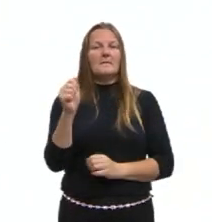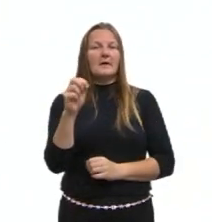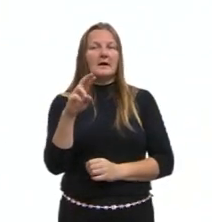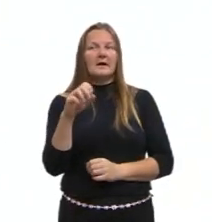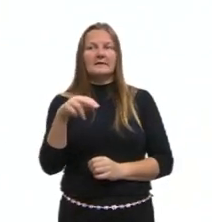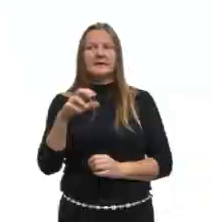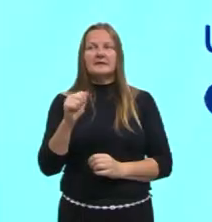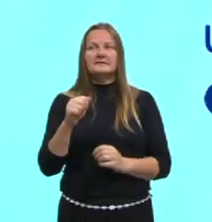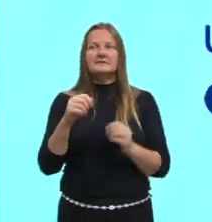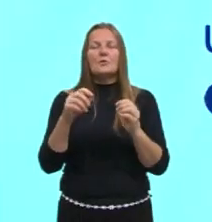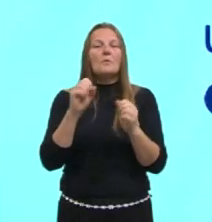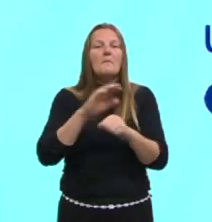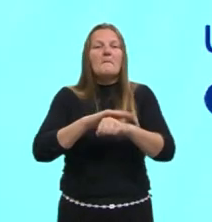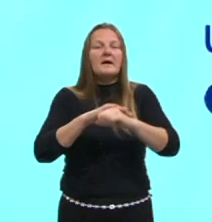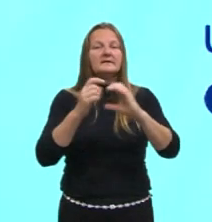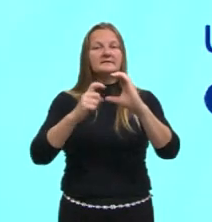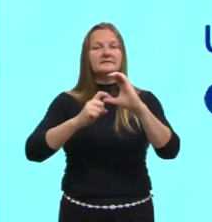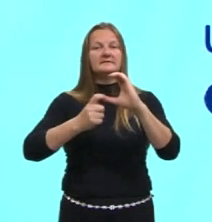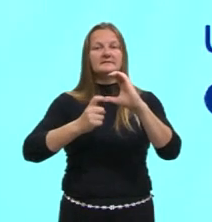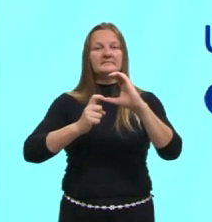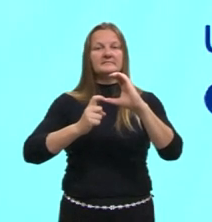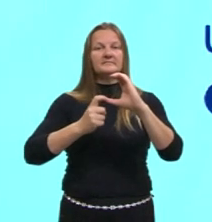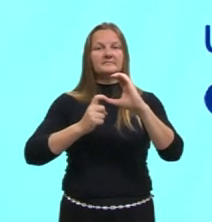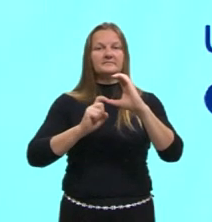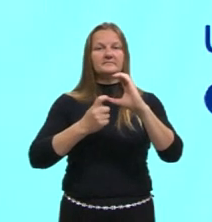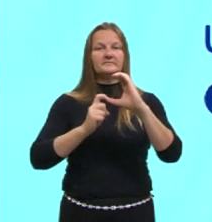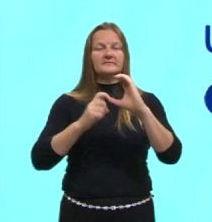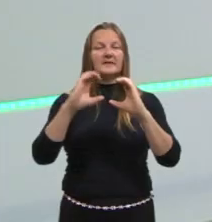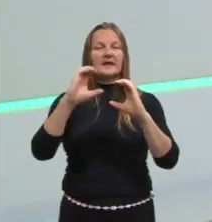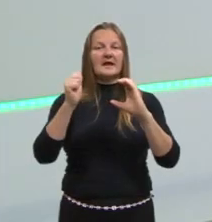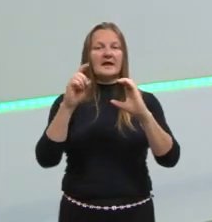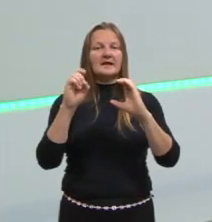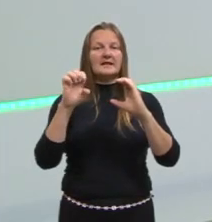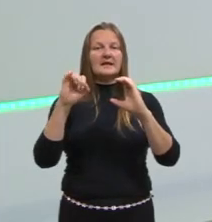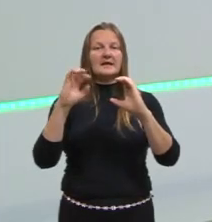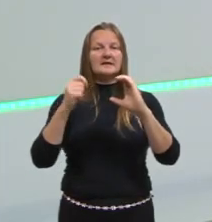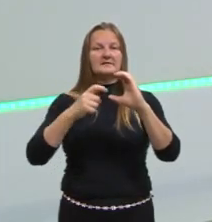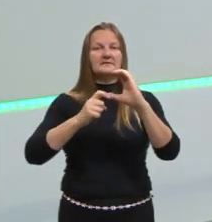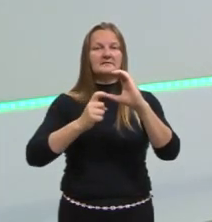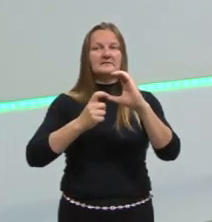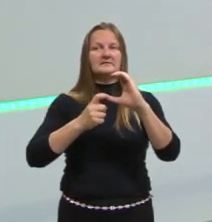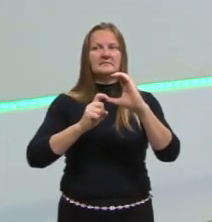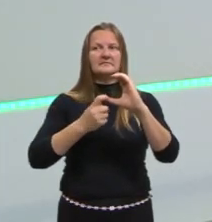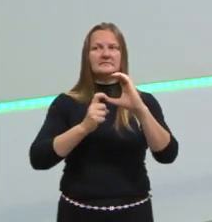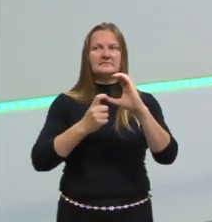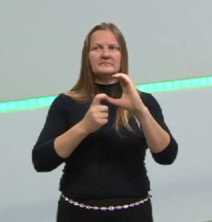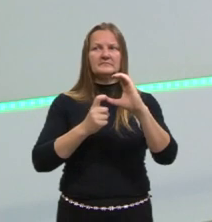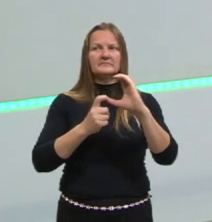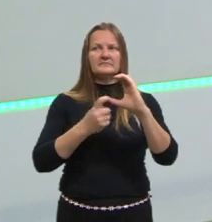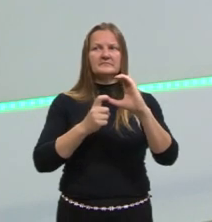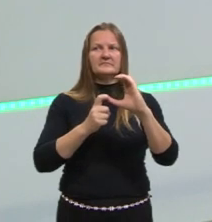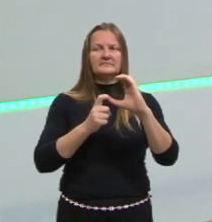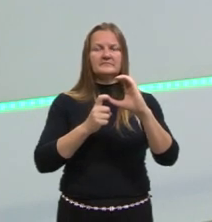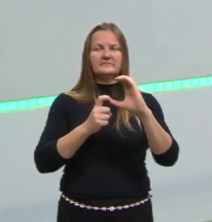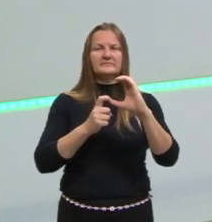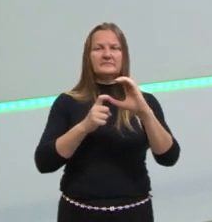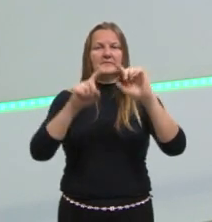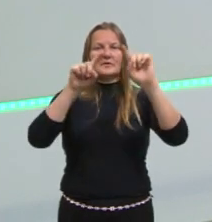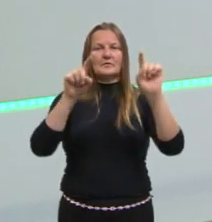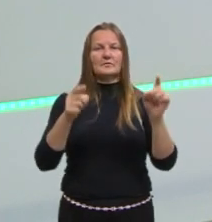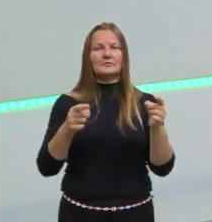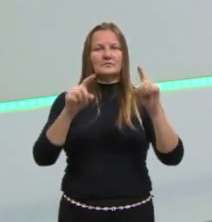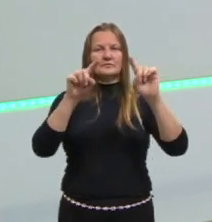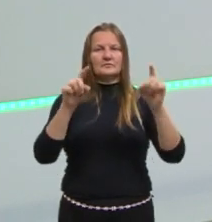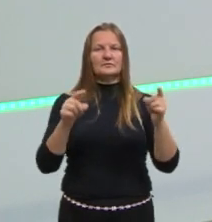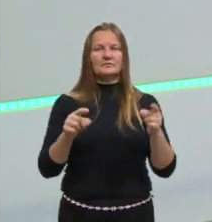as cadeias principais aqui para eu ver se tem as duplas alternadas a cadeia principal é essa que está entre parentes essa